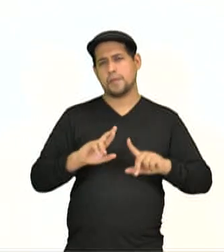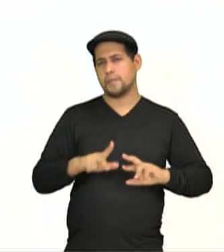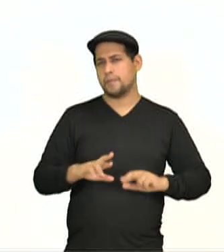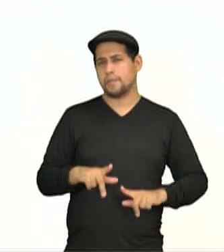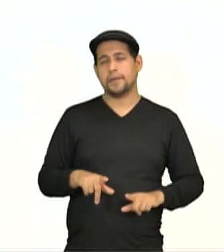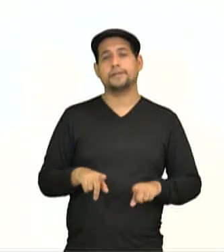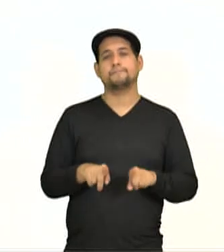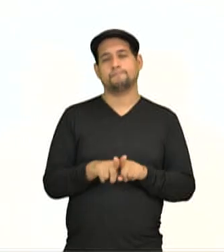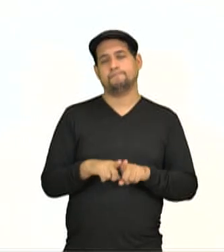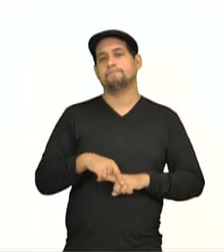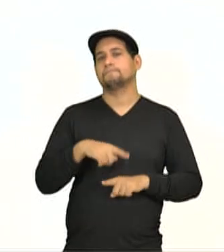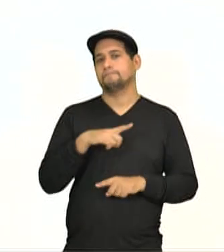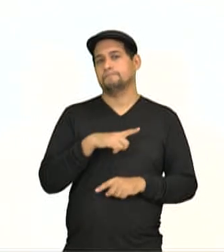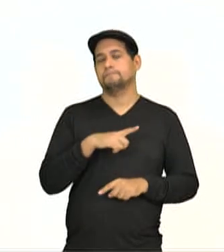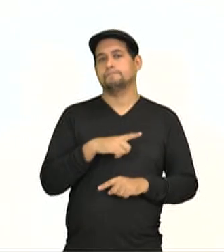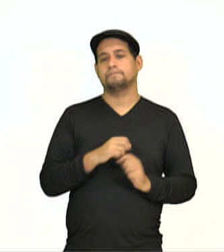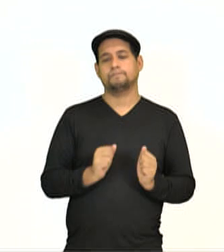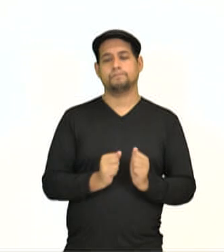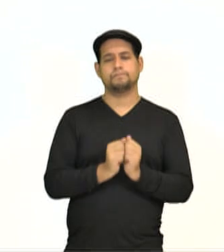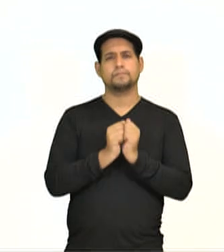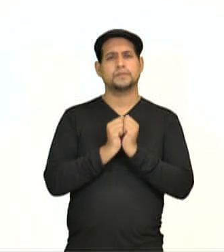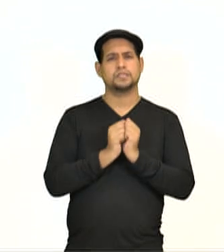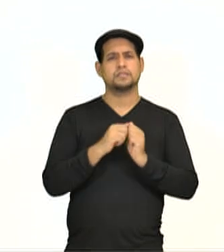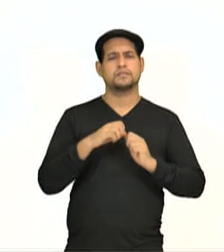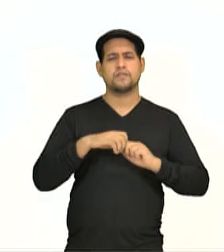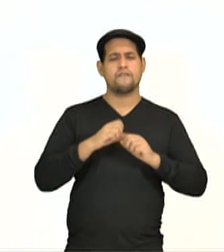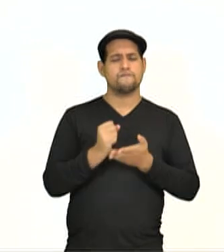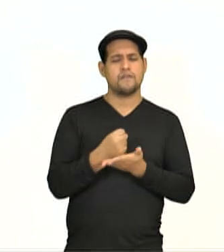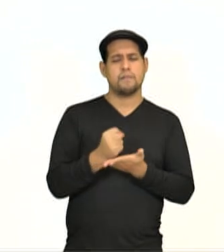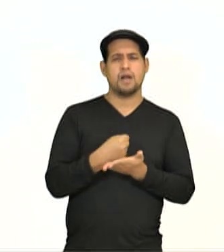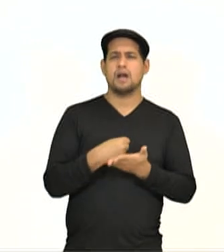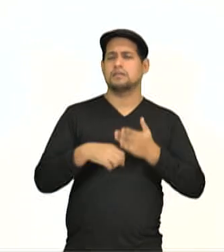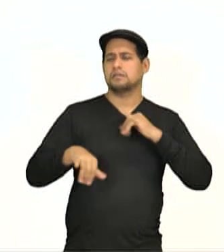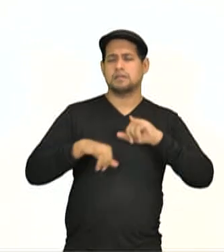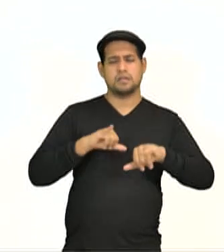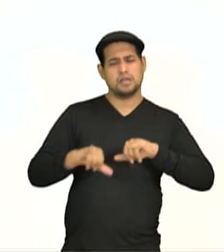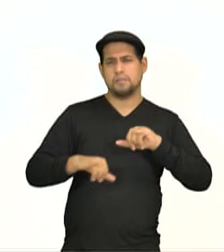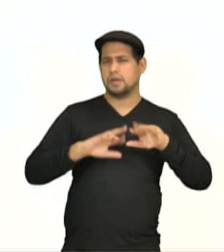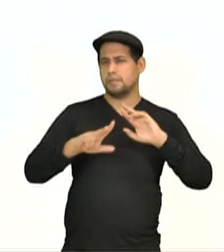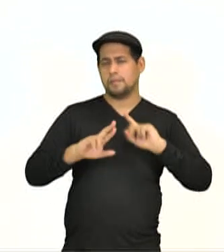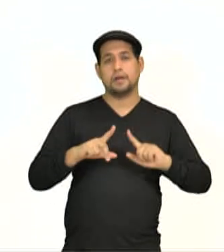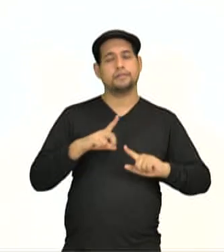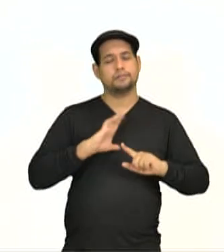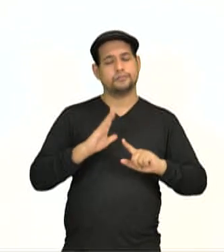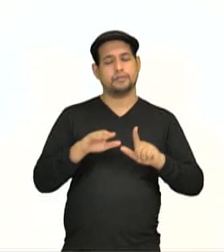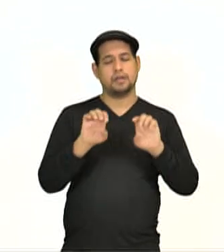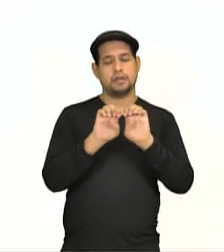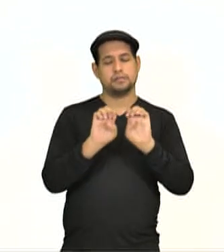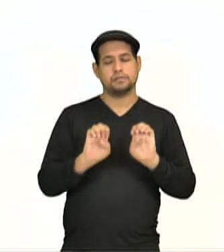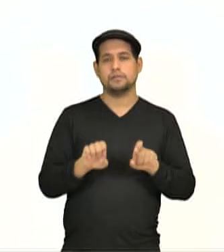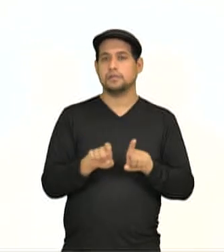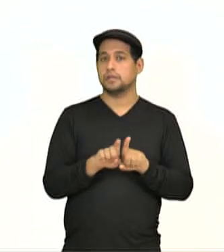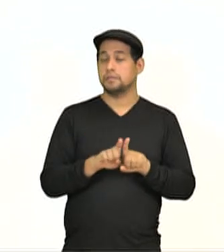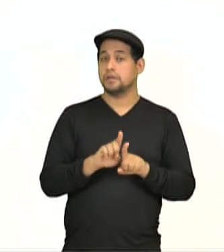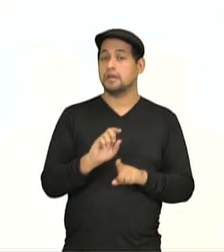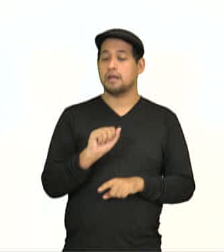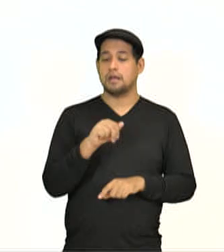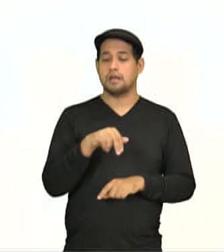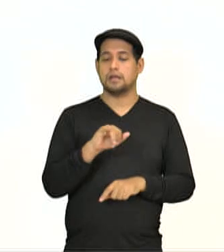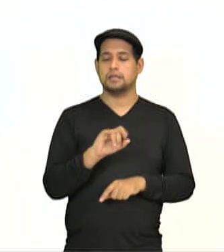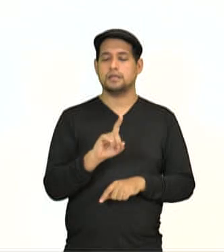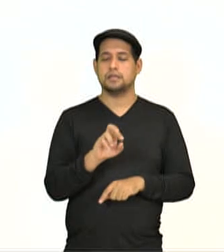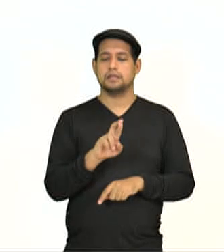derivados, inseticidas, plastificantes, em farmácia, em química analítica, etc. Está aqui a estrutura deste